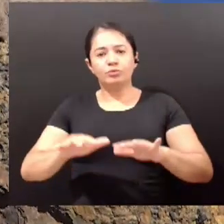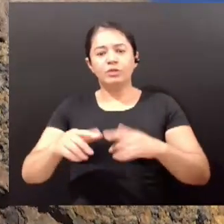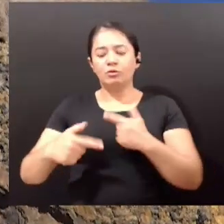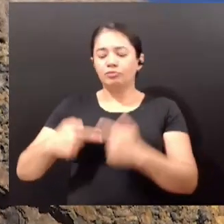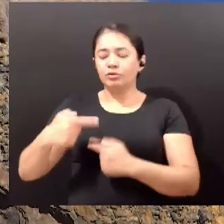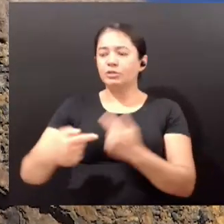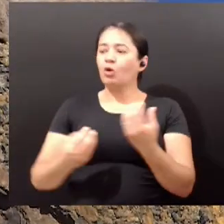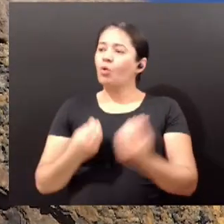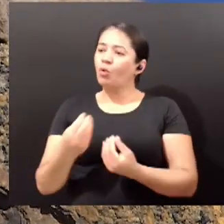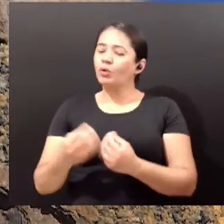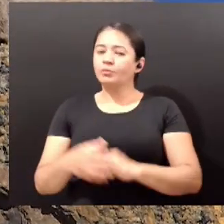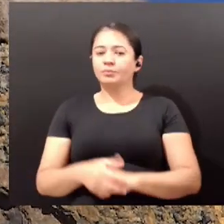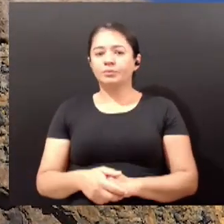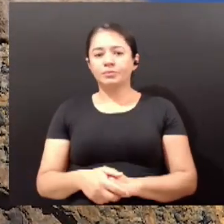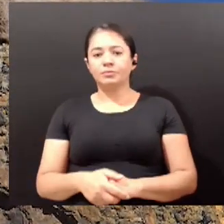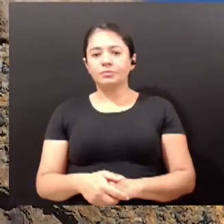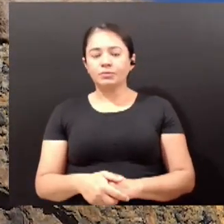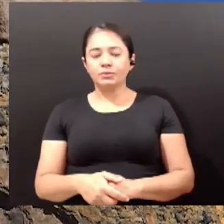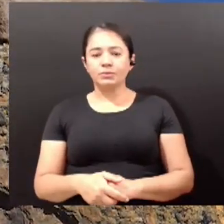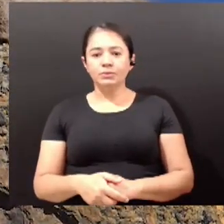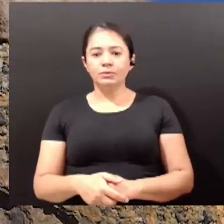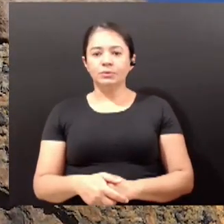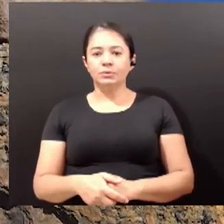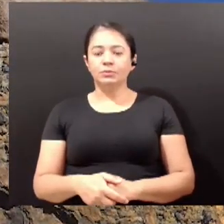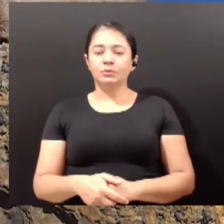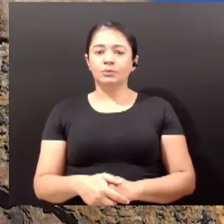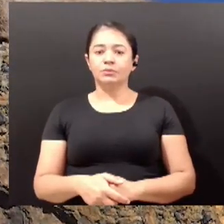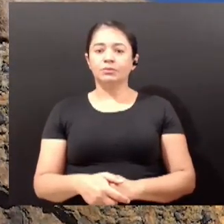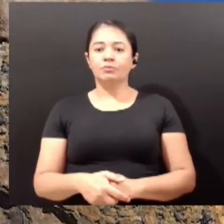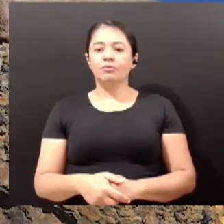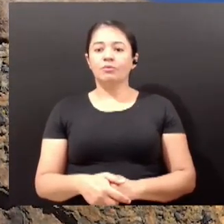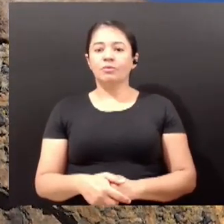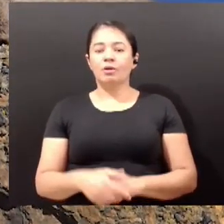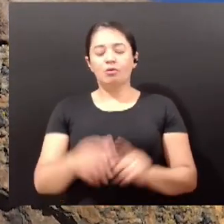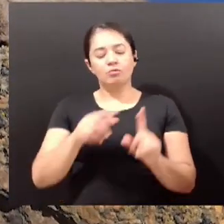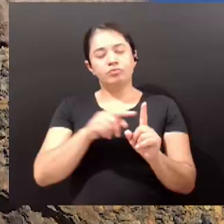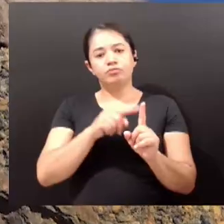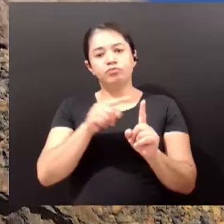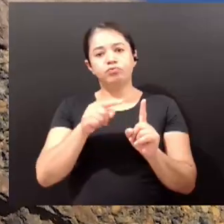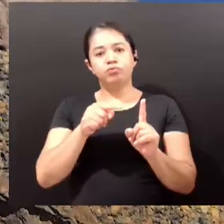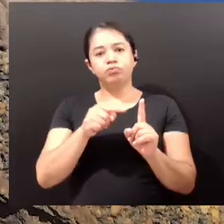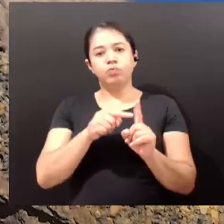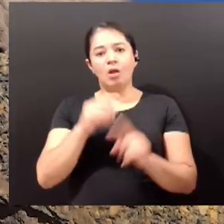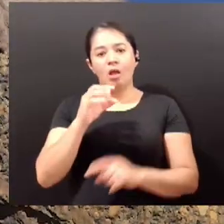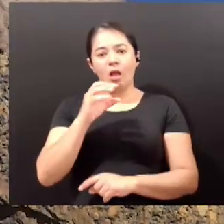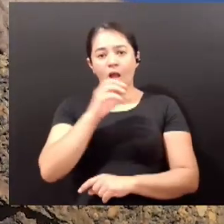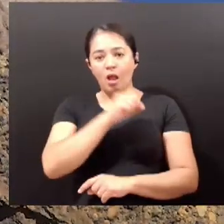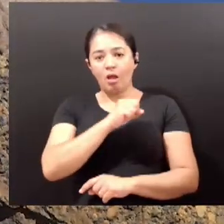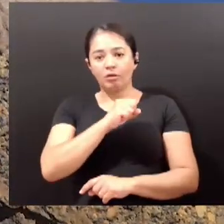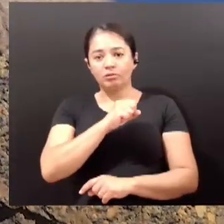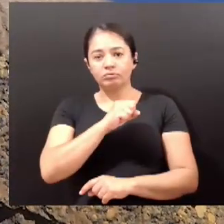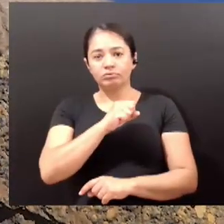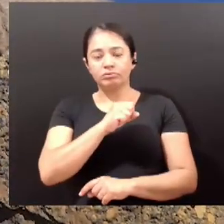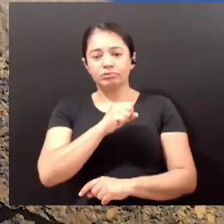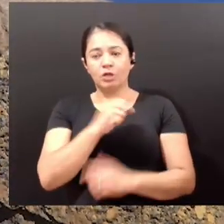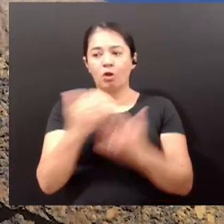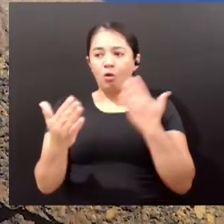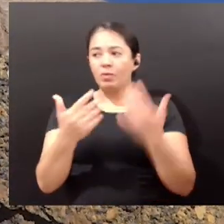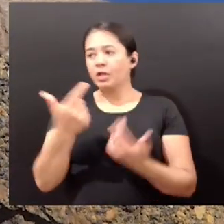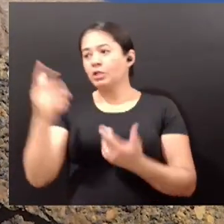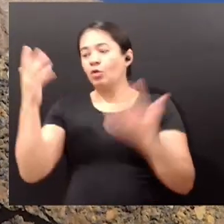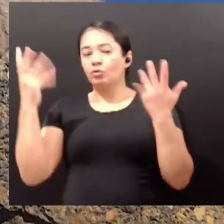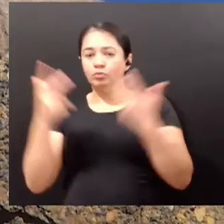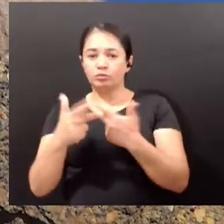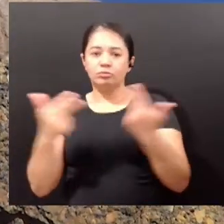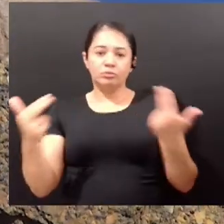parda? Tá. A gestação é relativamente curta para outras espécies aí, mas felídeos geralmente